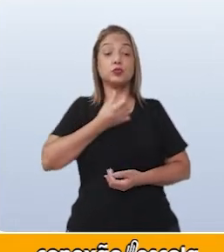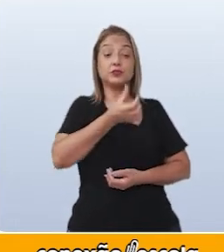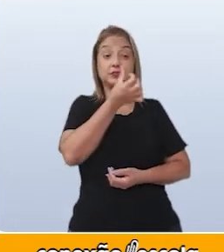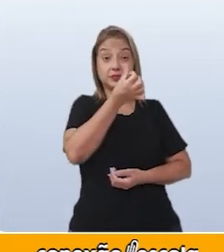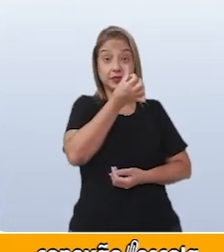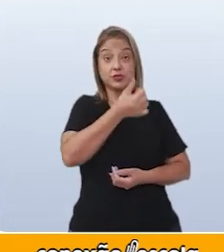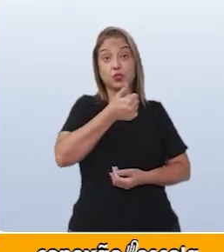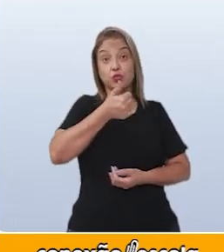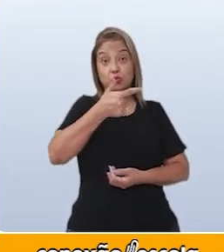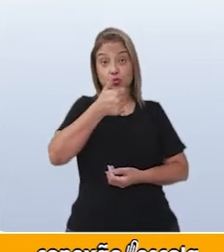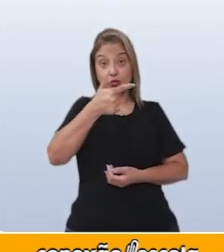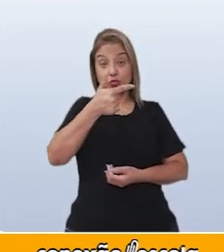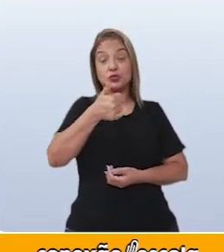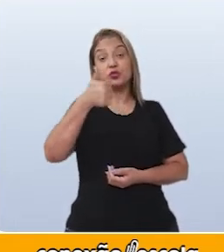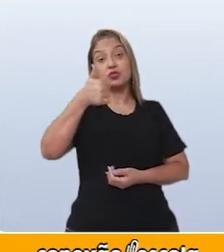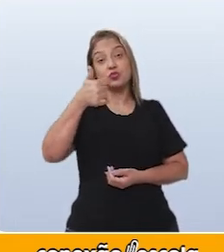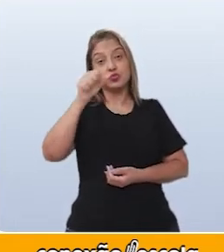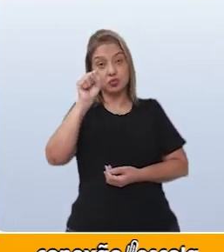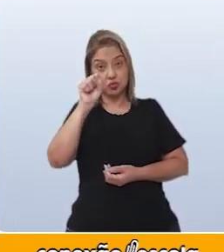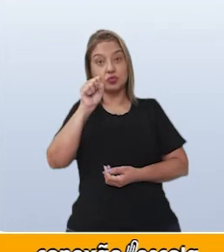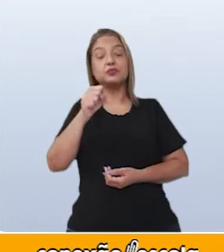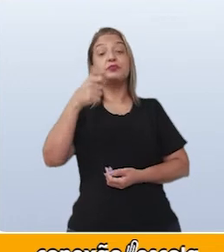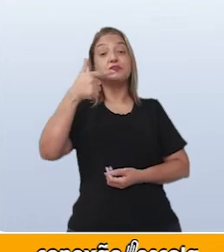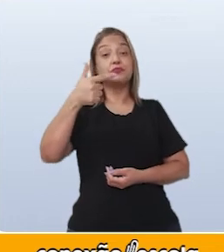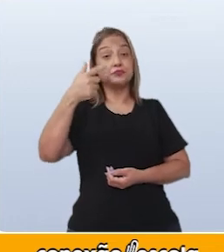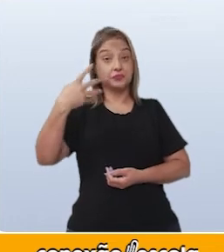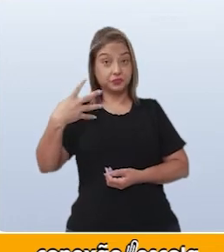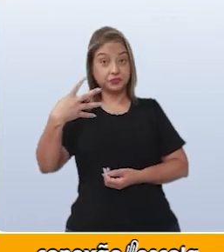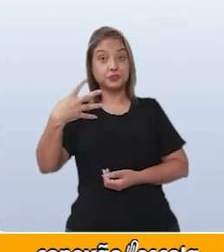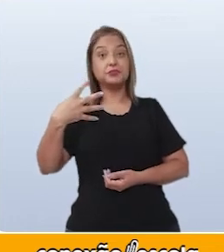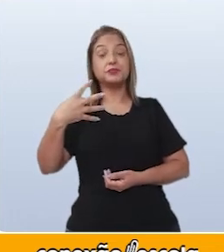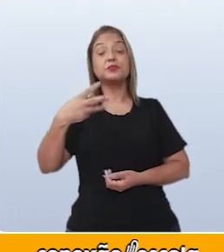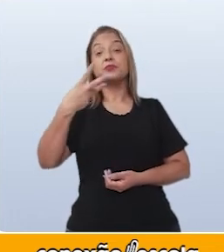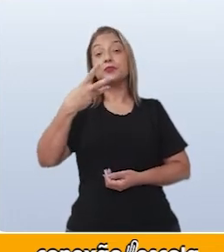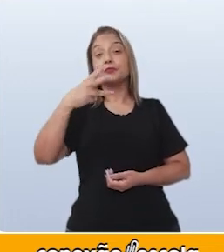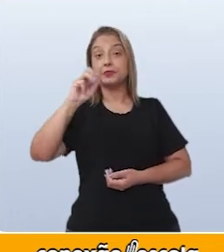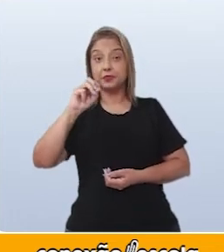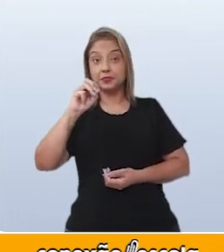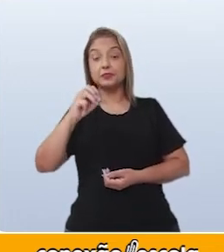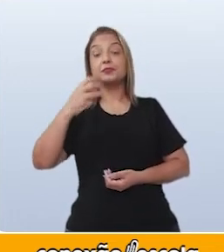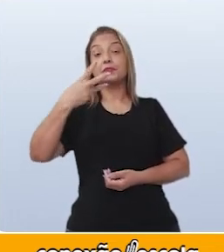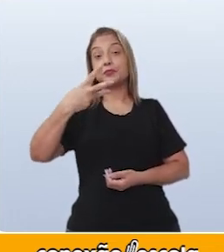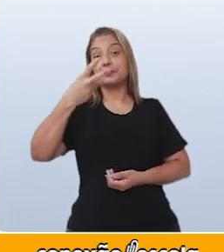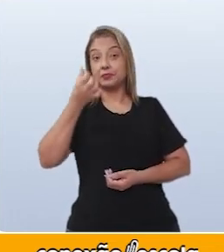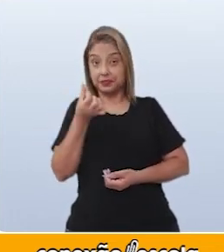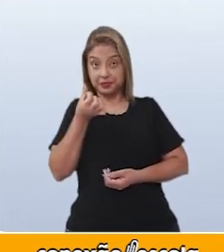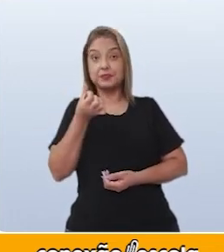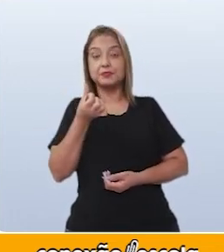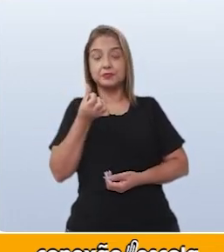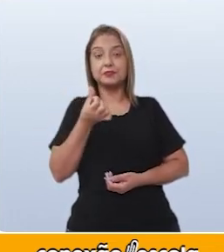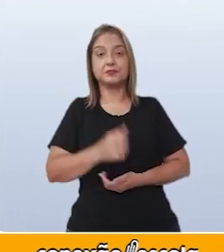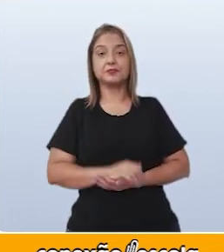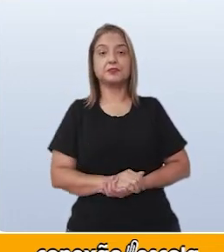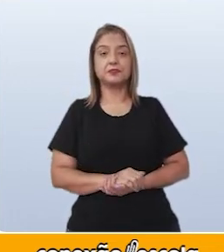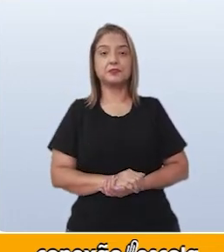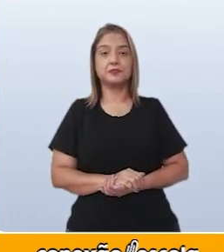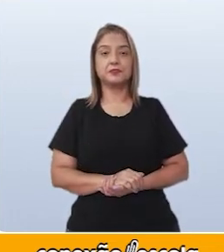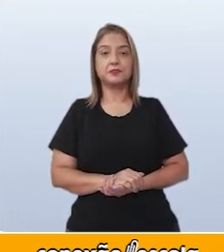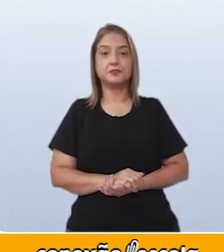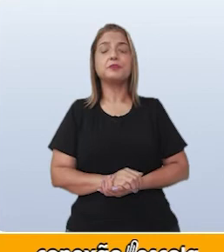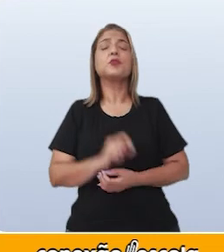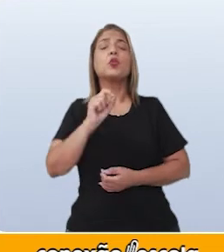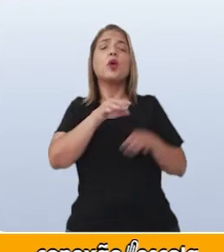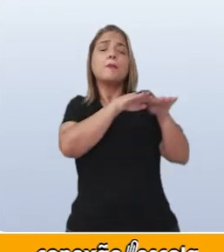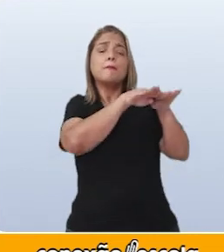6, 12, 18, 24, 30, 36.